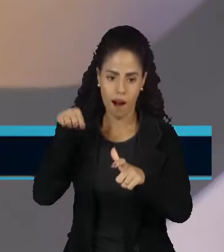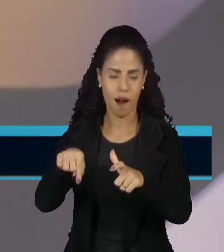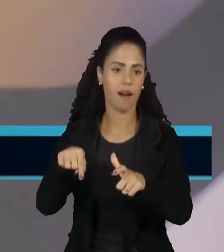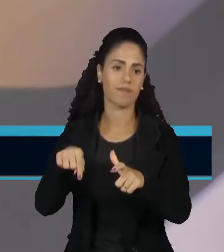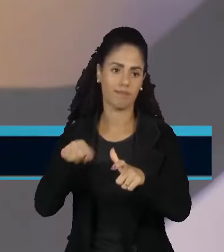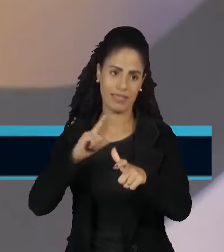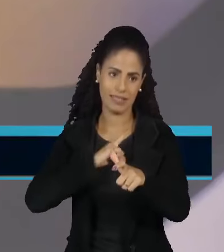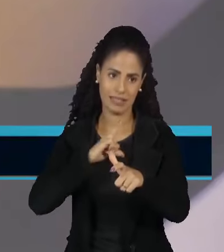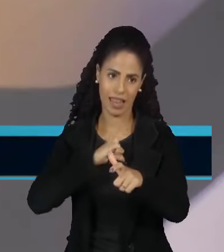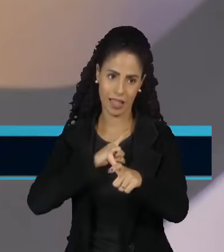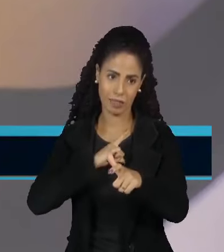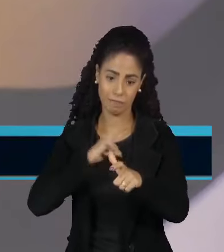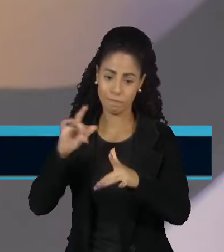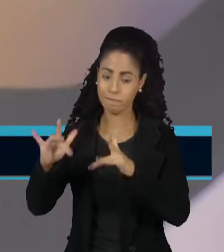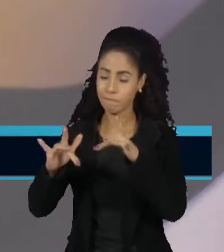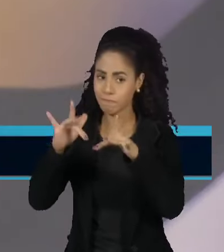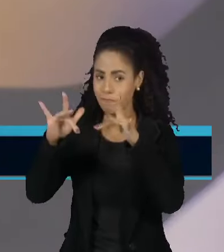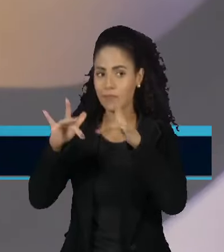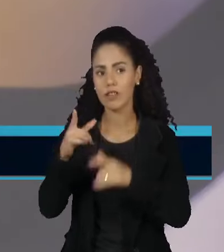dele.